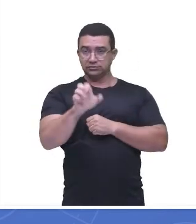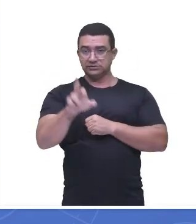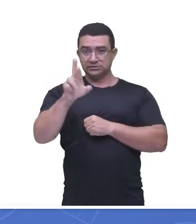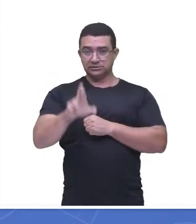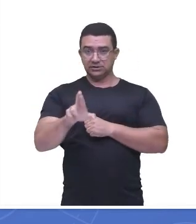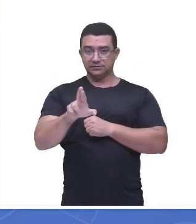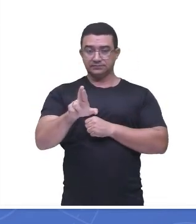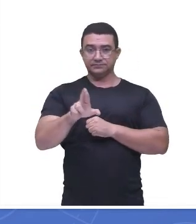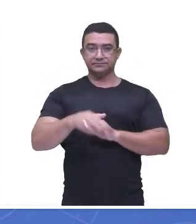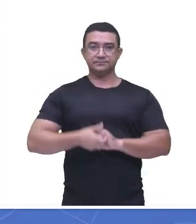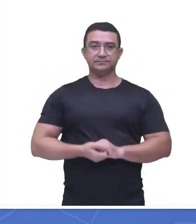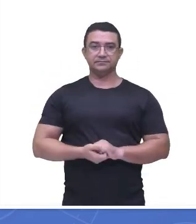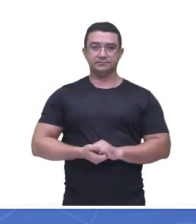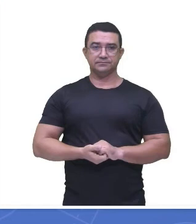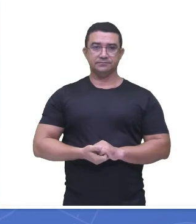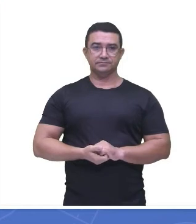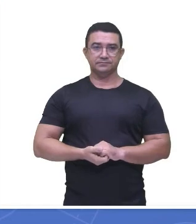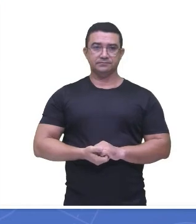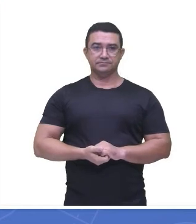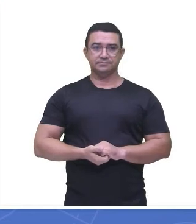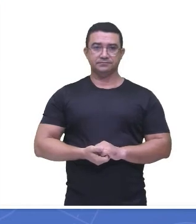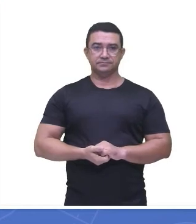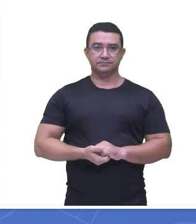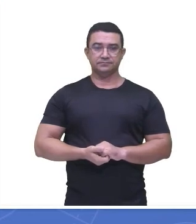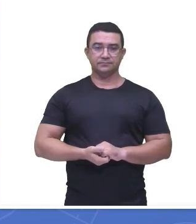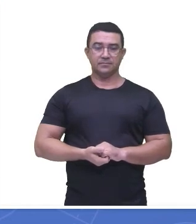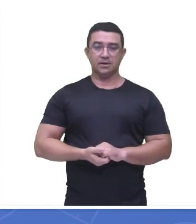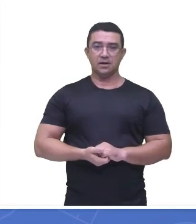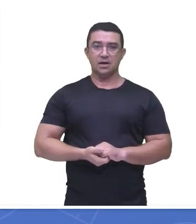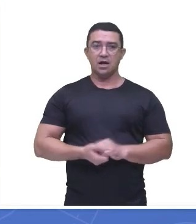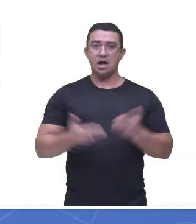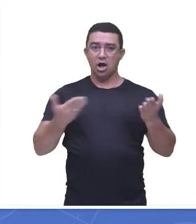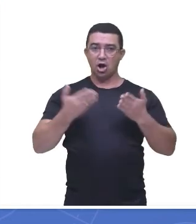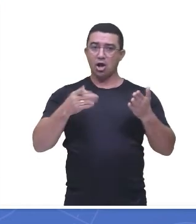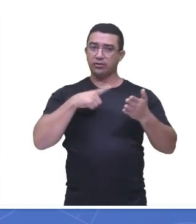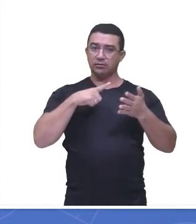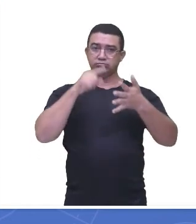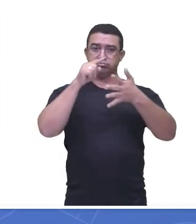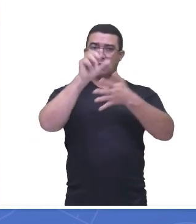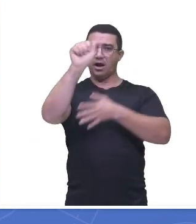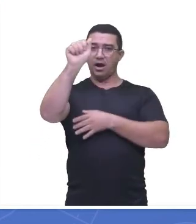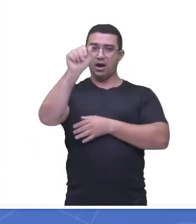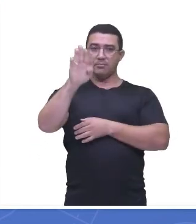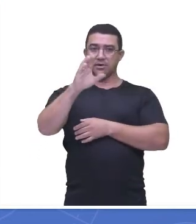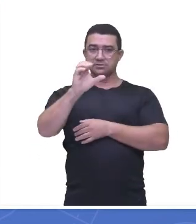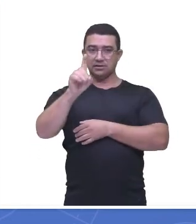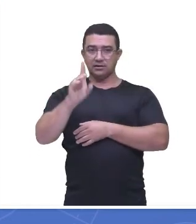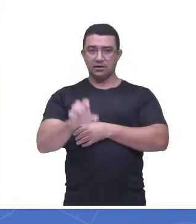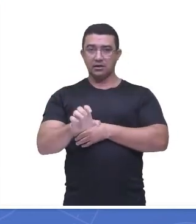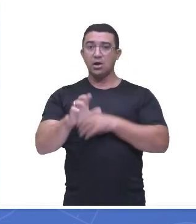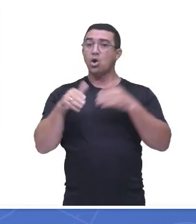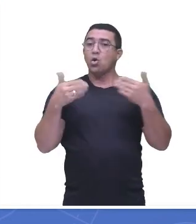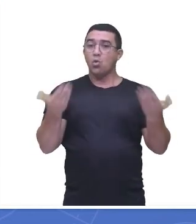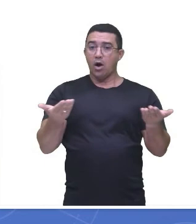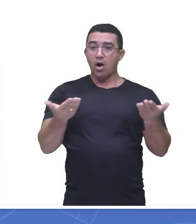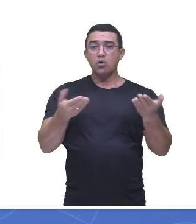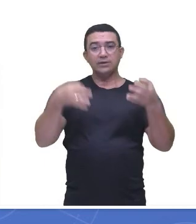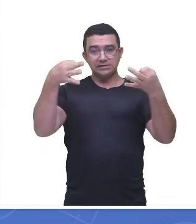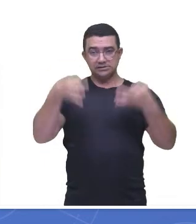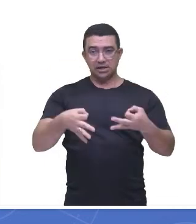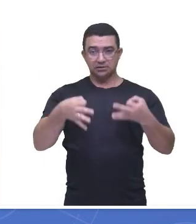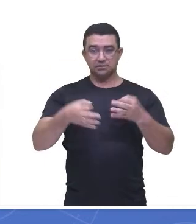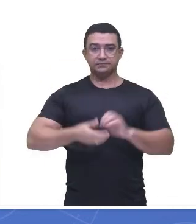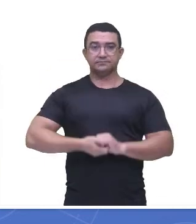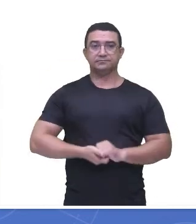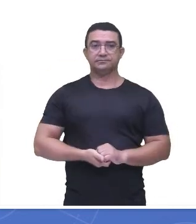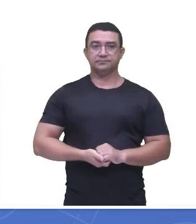era, nosotros éramos, etc. Até o ellos, né? E agora você tem o quê? As alternativas ABCDE. Analise e